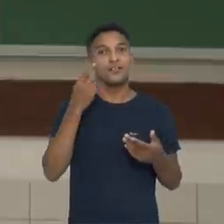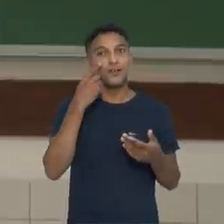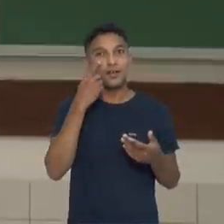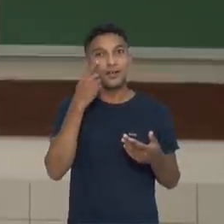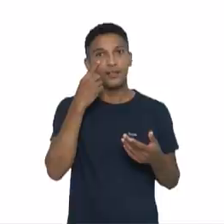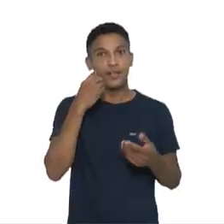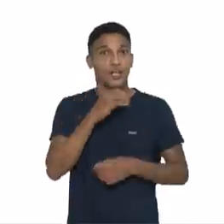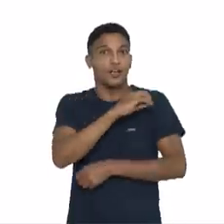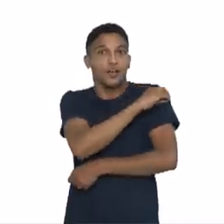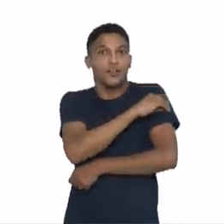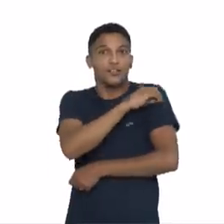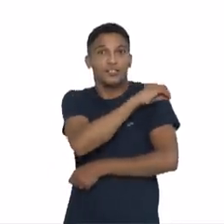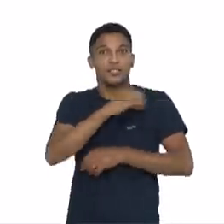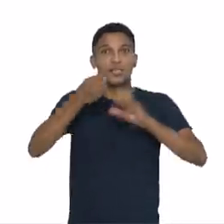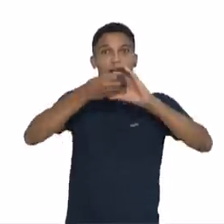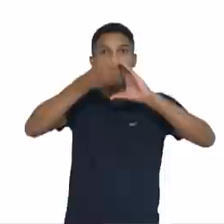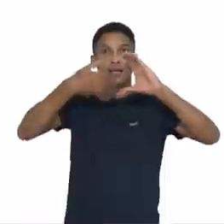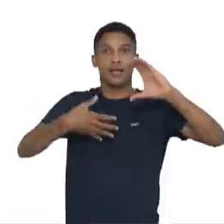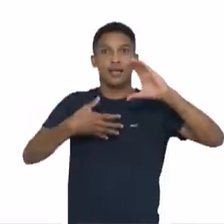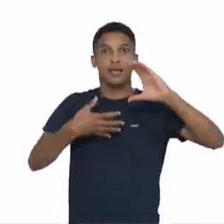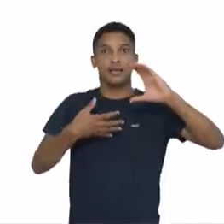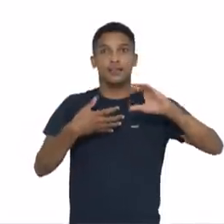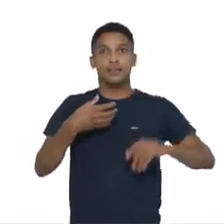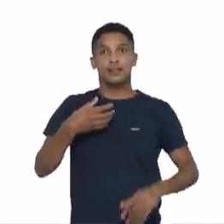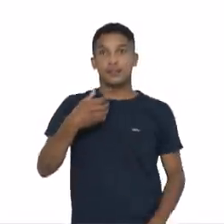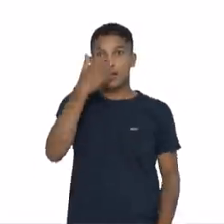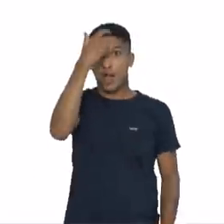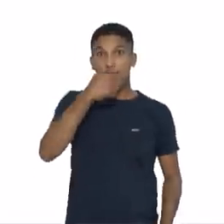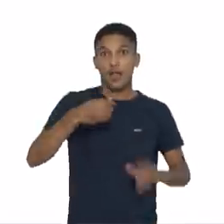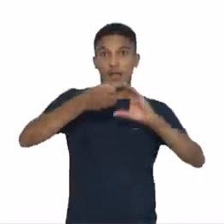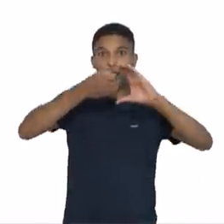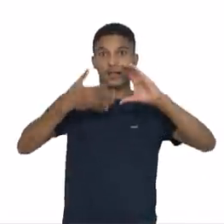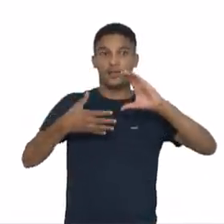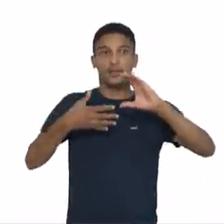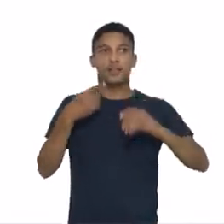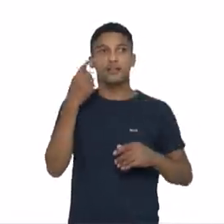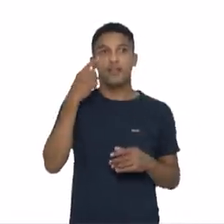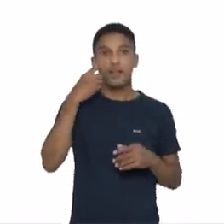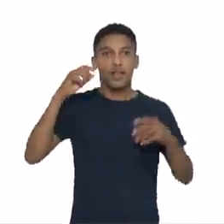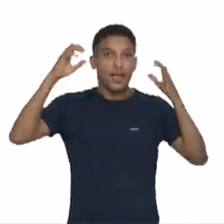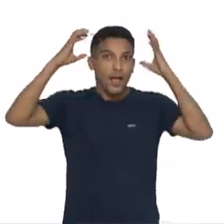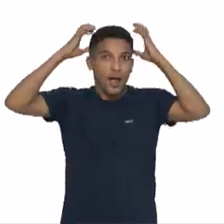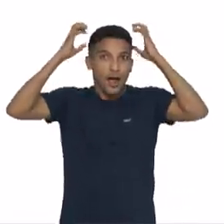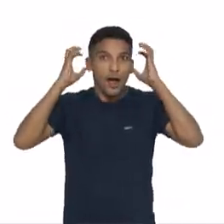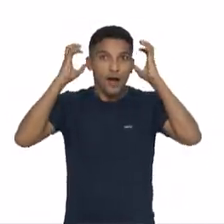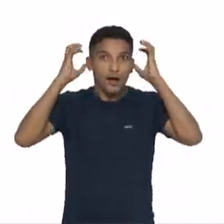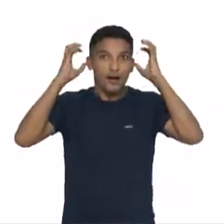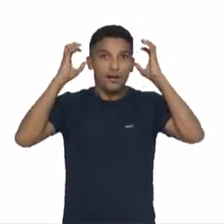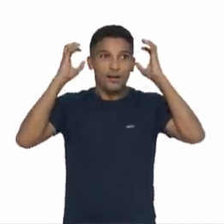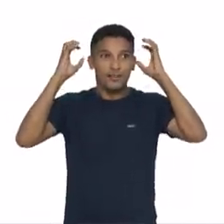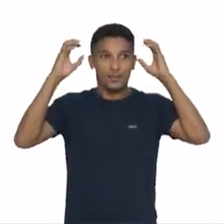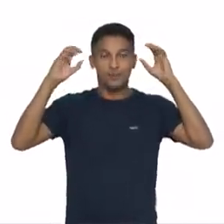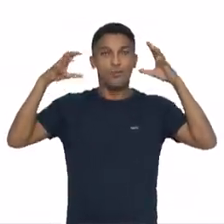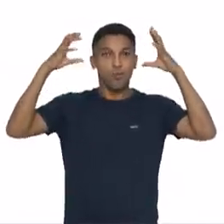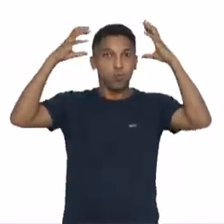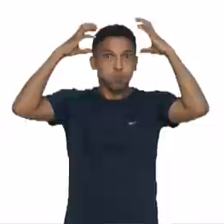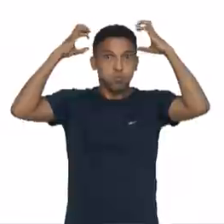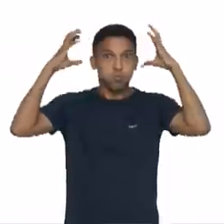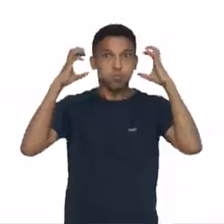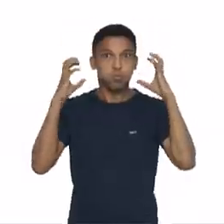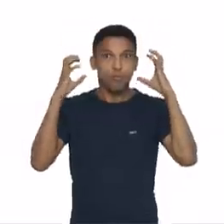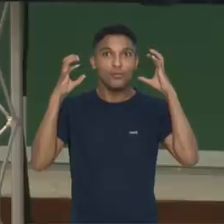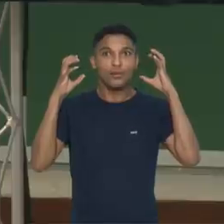da nossa oficina de caracterização, né? Então, aqui está a Ivy com a peruca e a maquiagem, né?